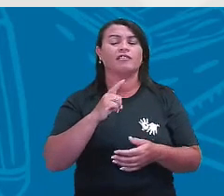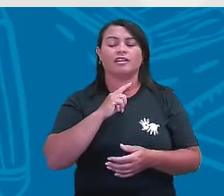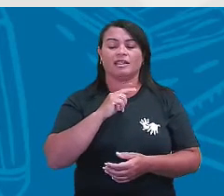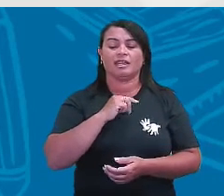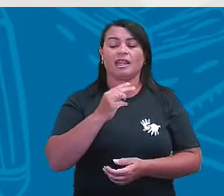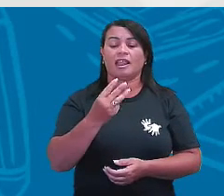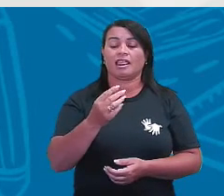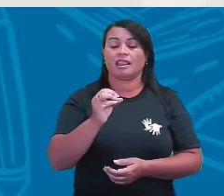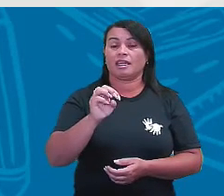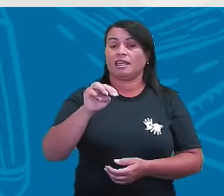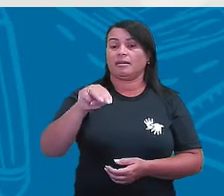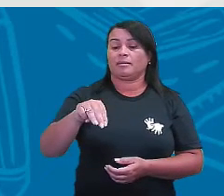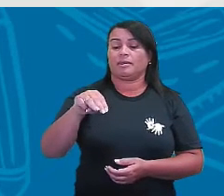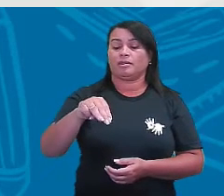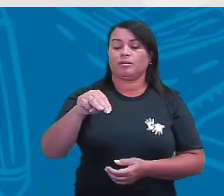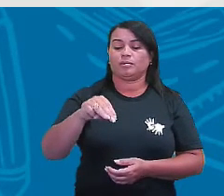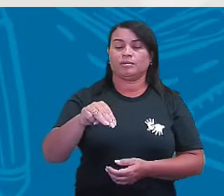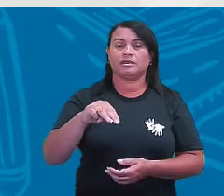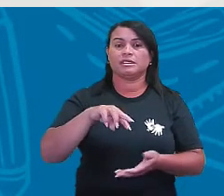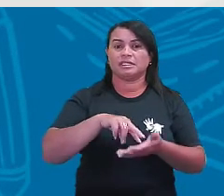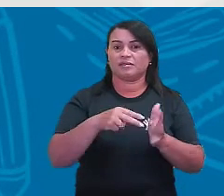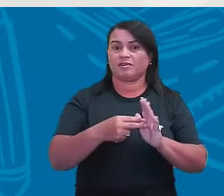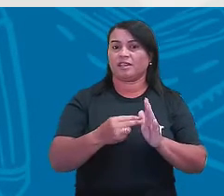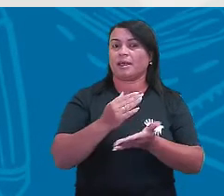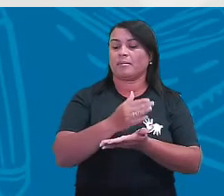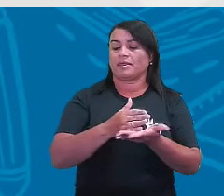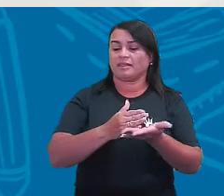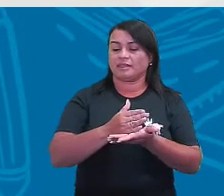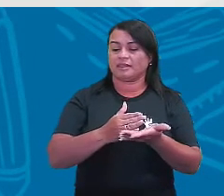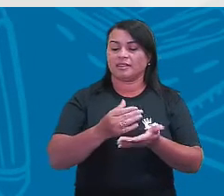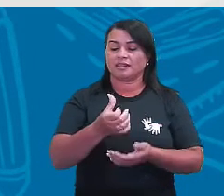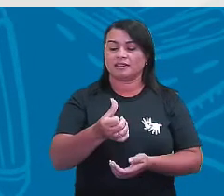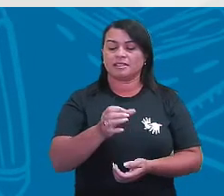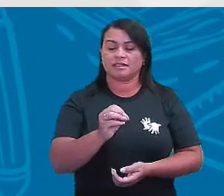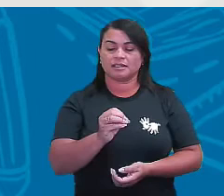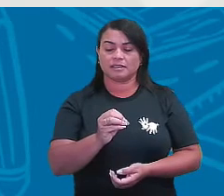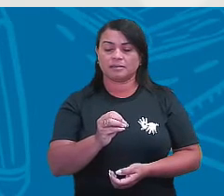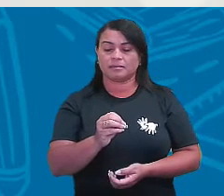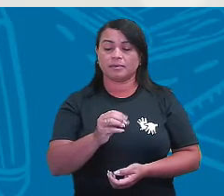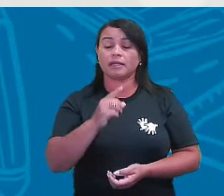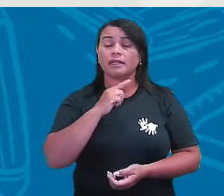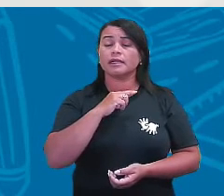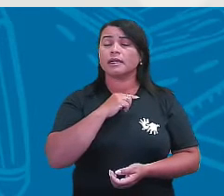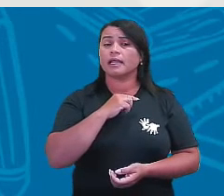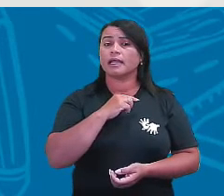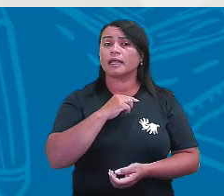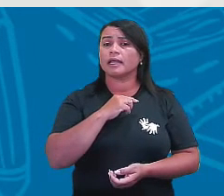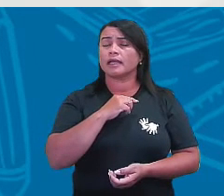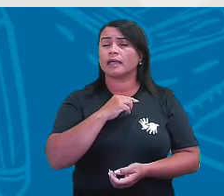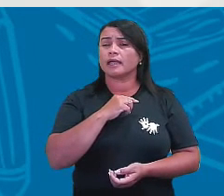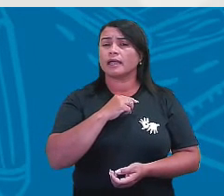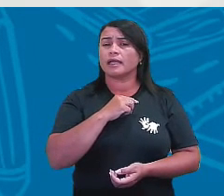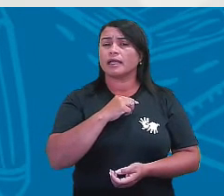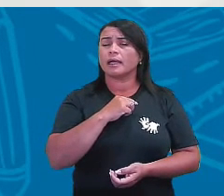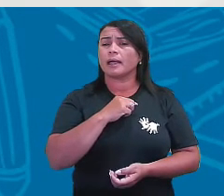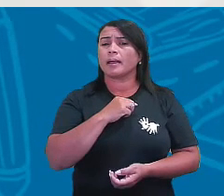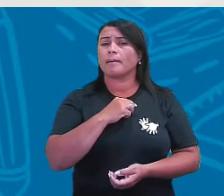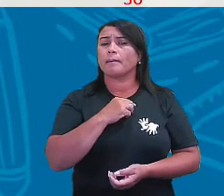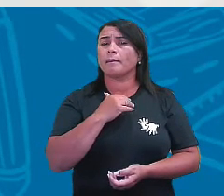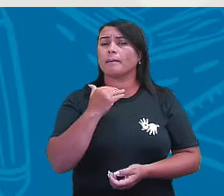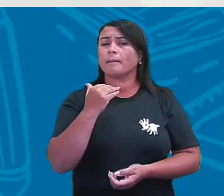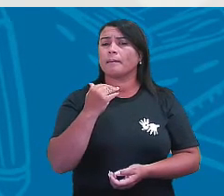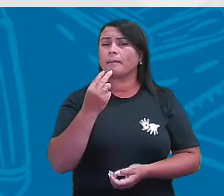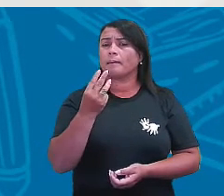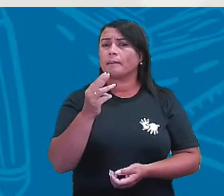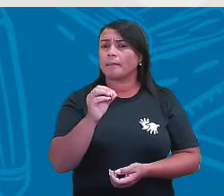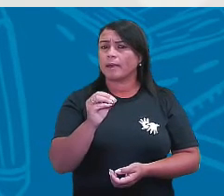30 minutos, que é a metade de 60. E meio minuto vai ter quantos segundos?